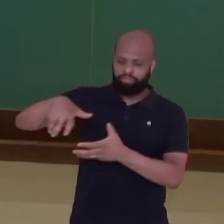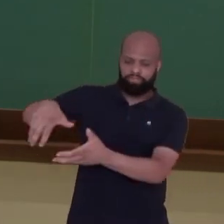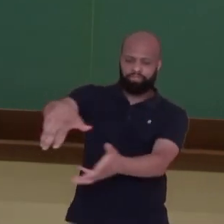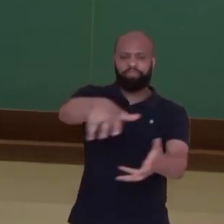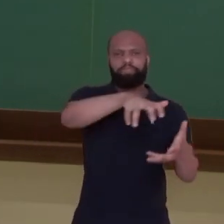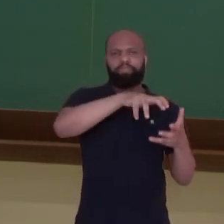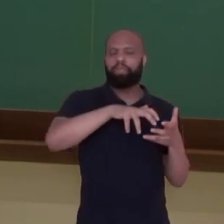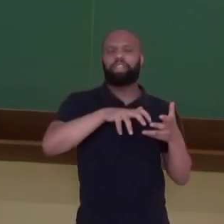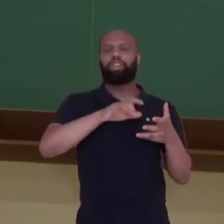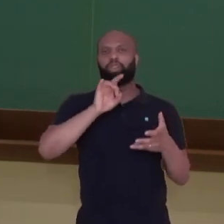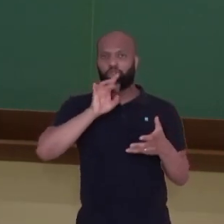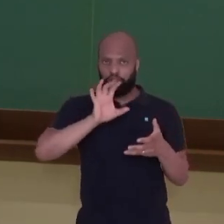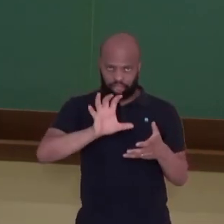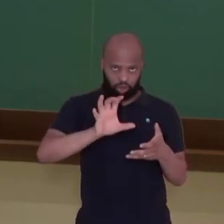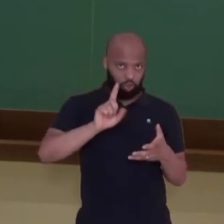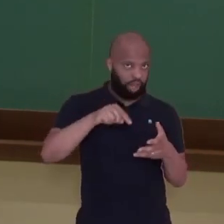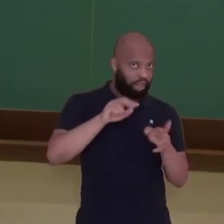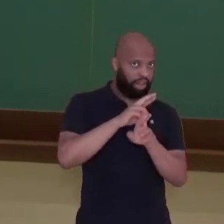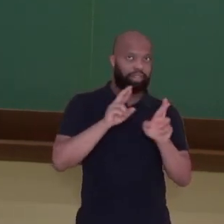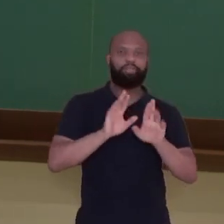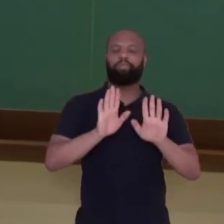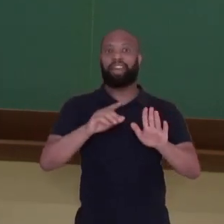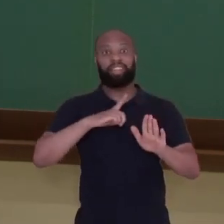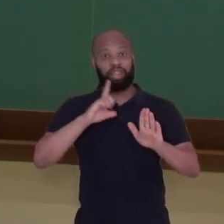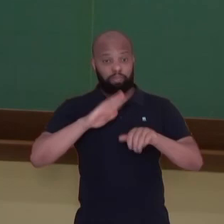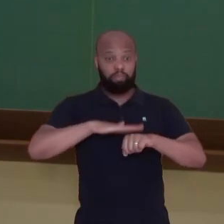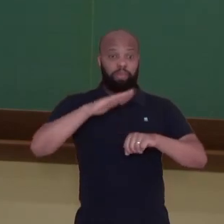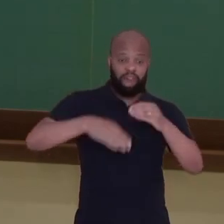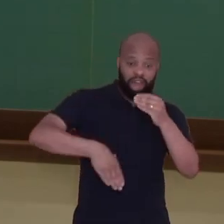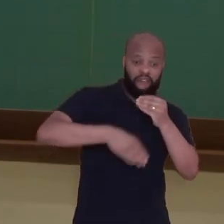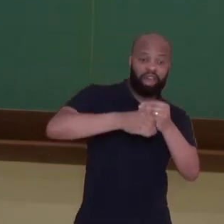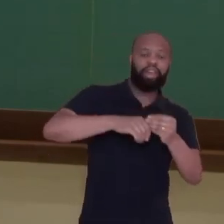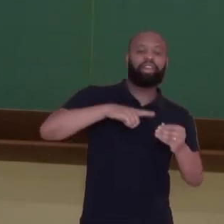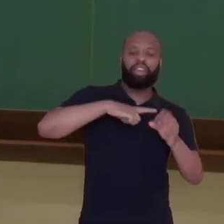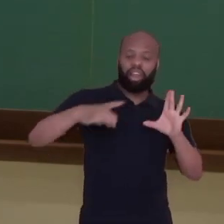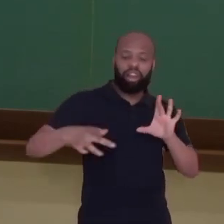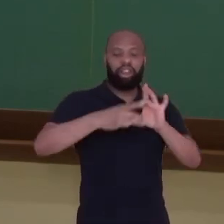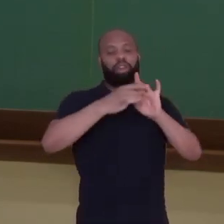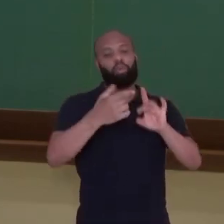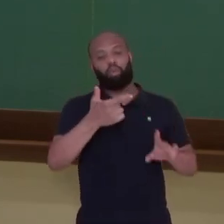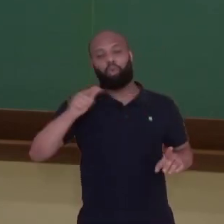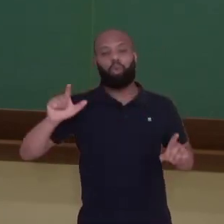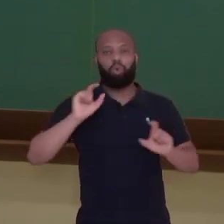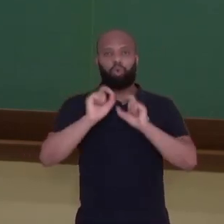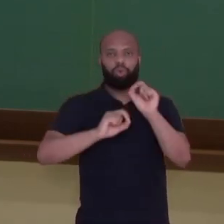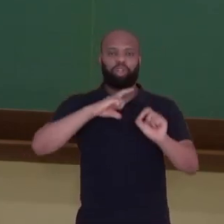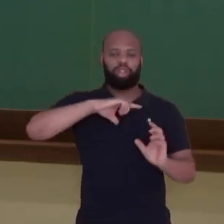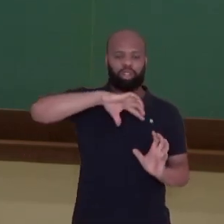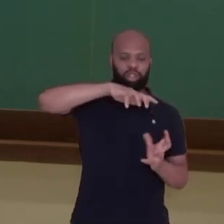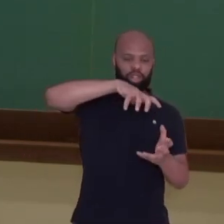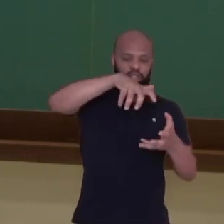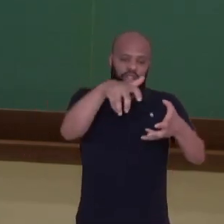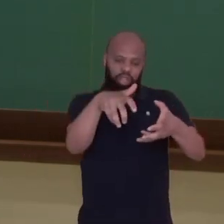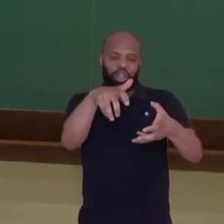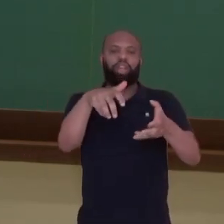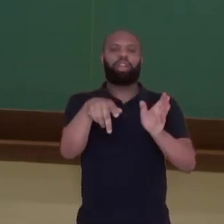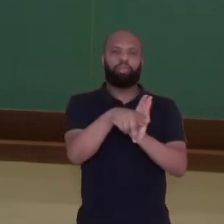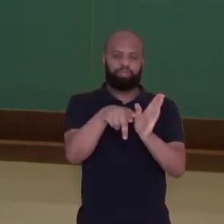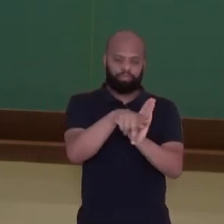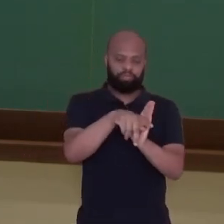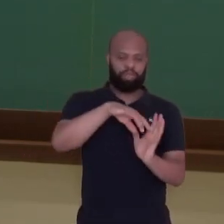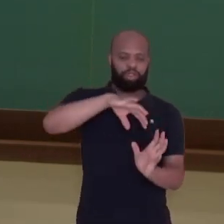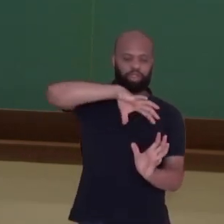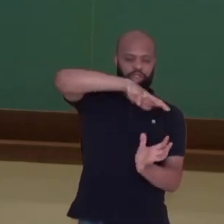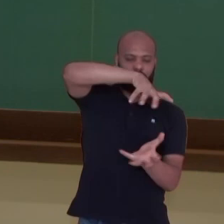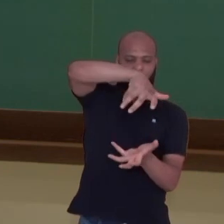não tem relação com as estações. Nós temos que associar com o eixo de inclinação que o